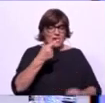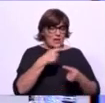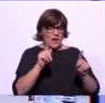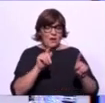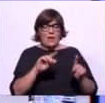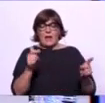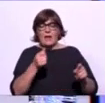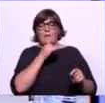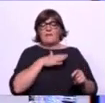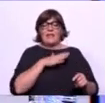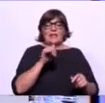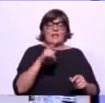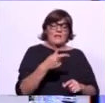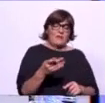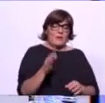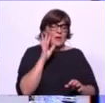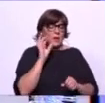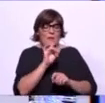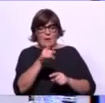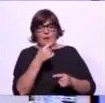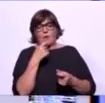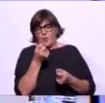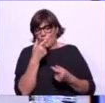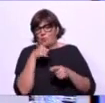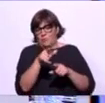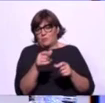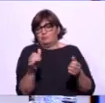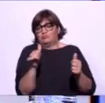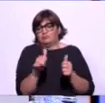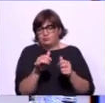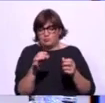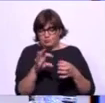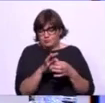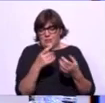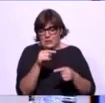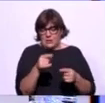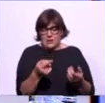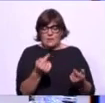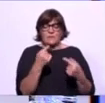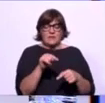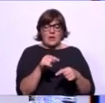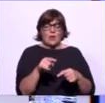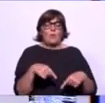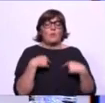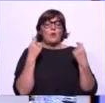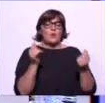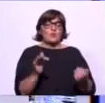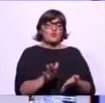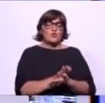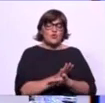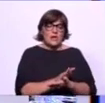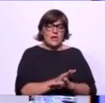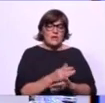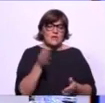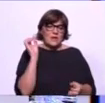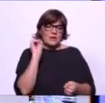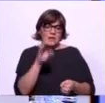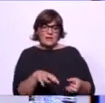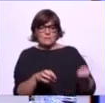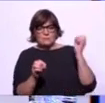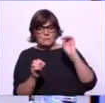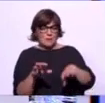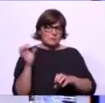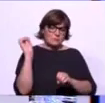na Benfica TV, obviamente, mas aí até se compreende. Mas, independentemente disso, também há os próprios jornais que depois vão atirando com esses números cá para